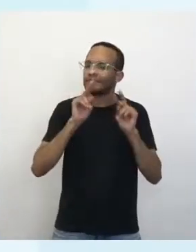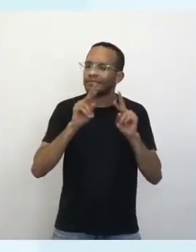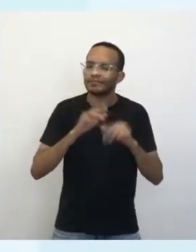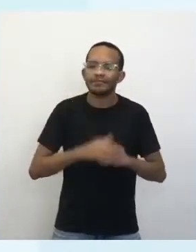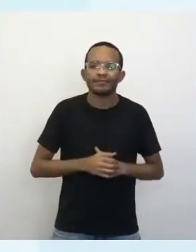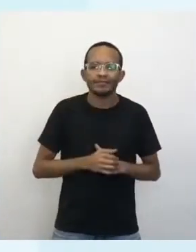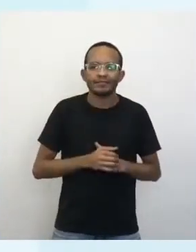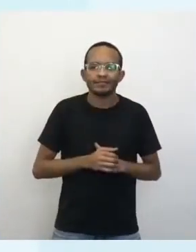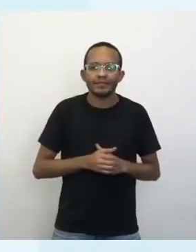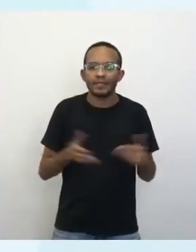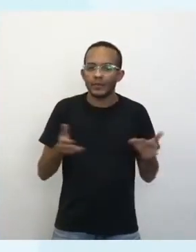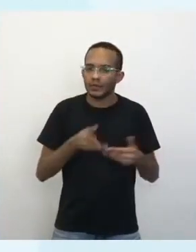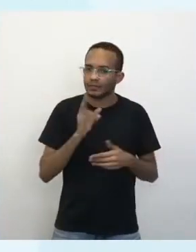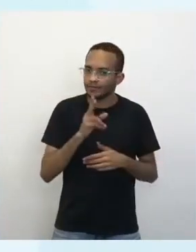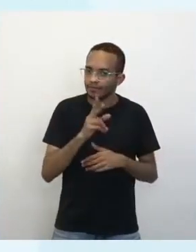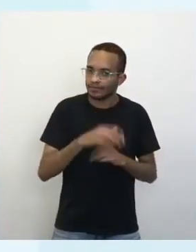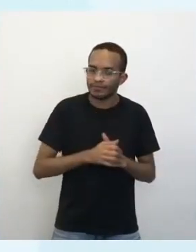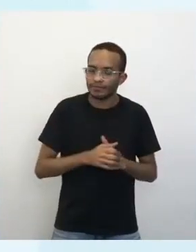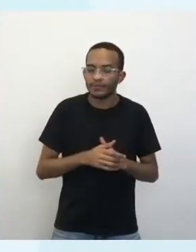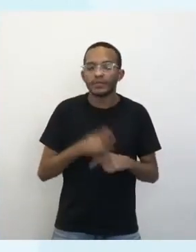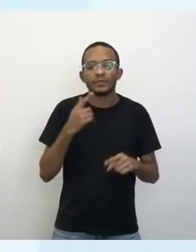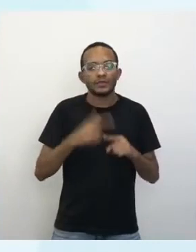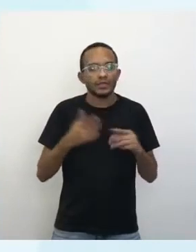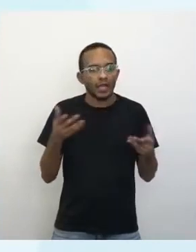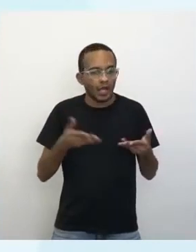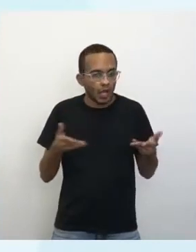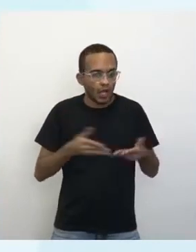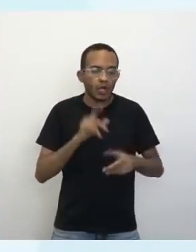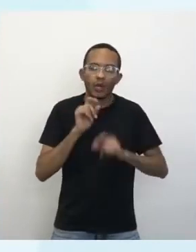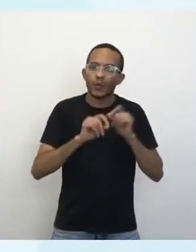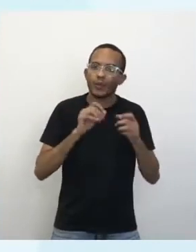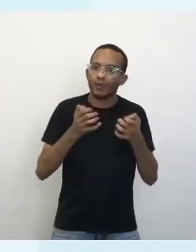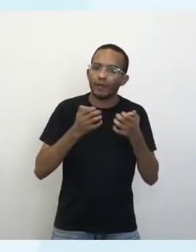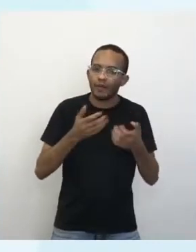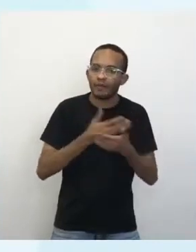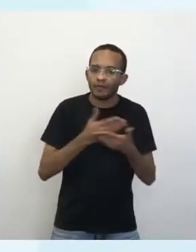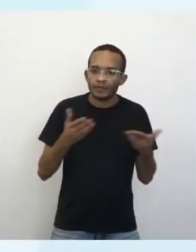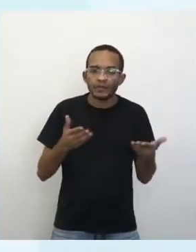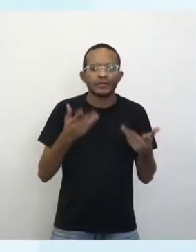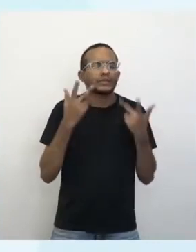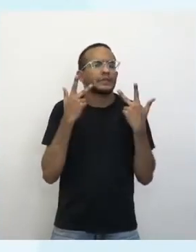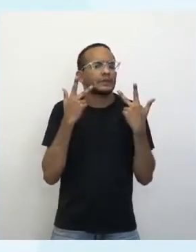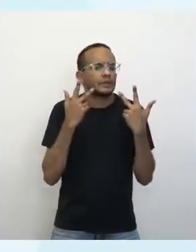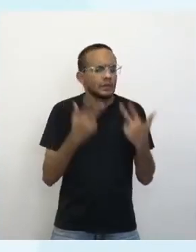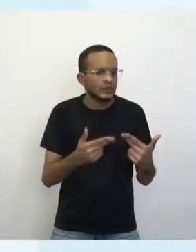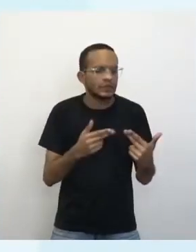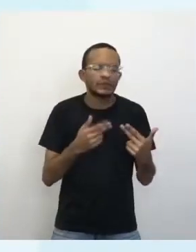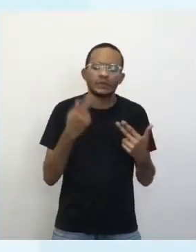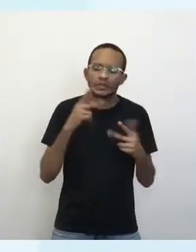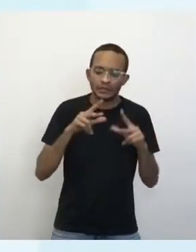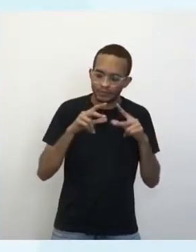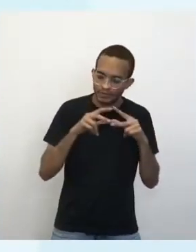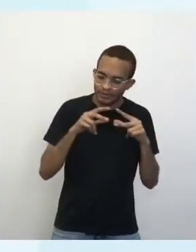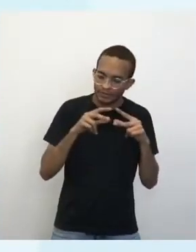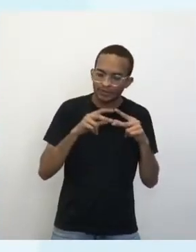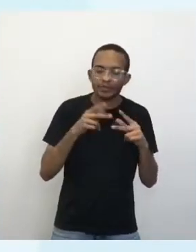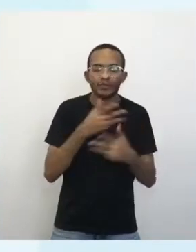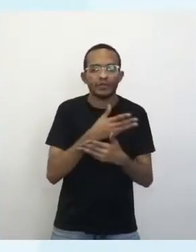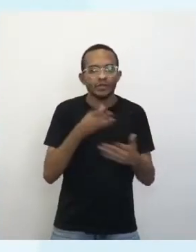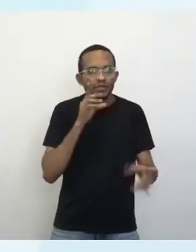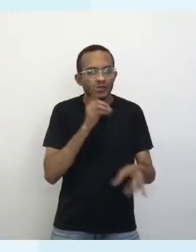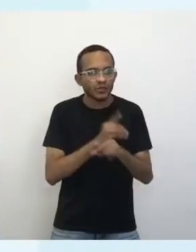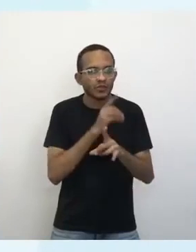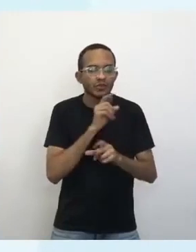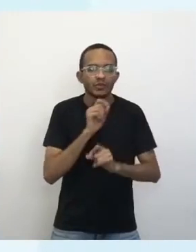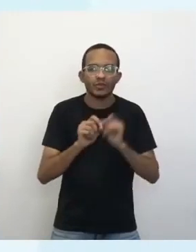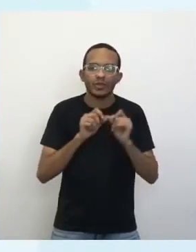direitinho. Vamos continuar? Porque agora eu quero, para essa mesma pirâmide, que você